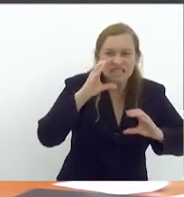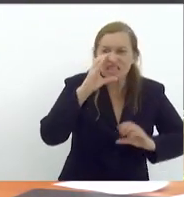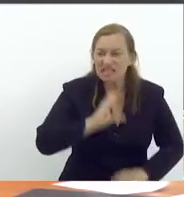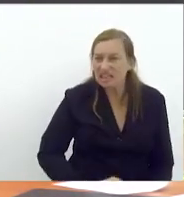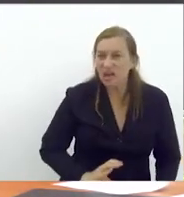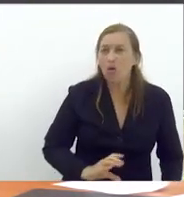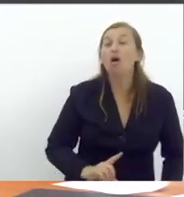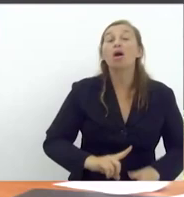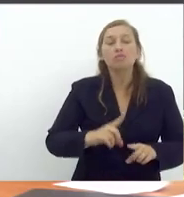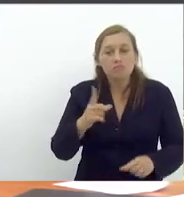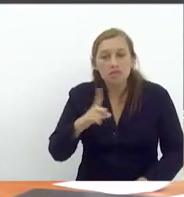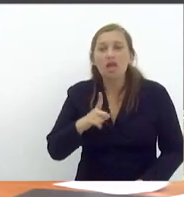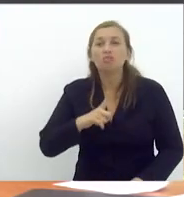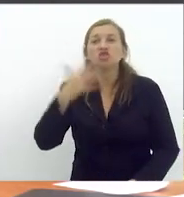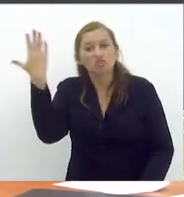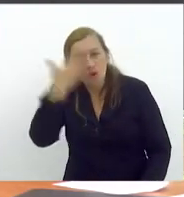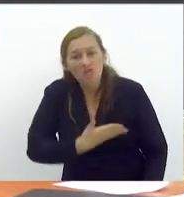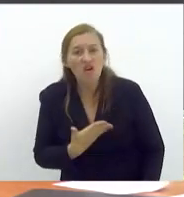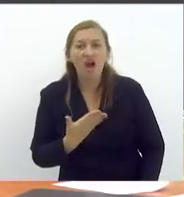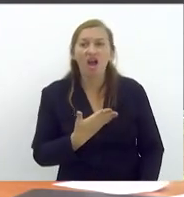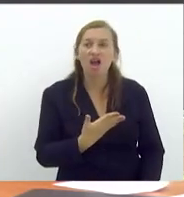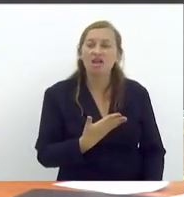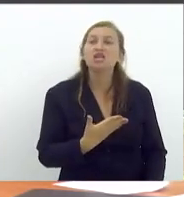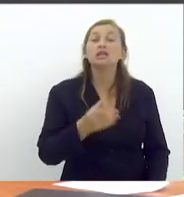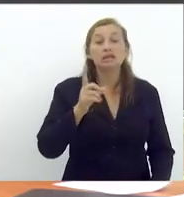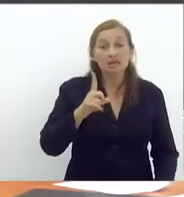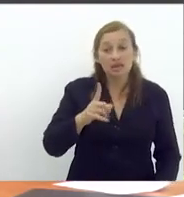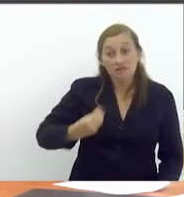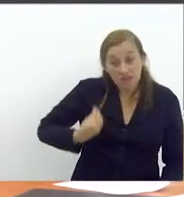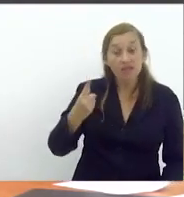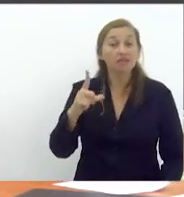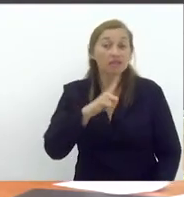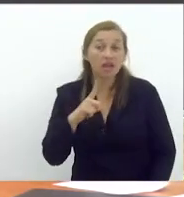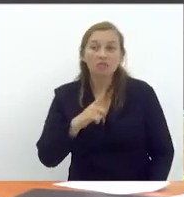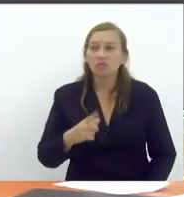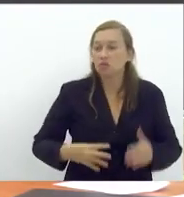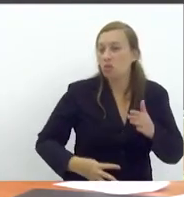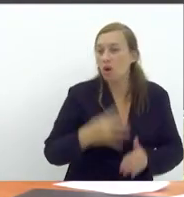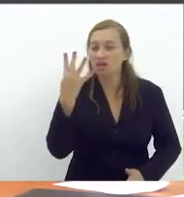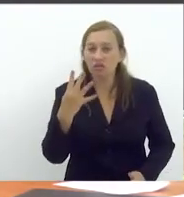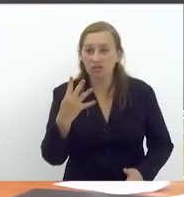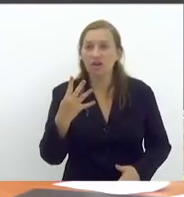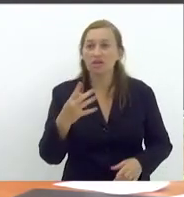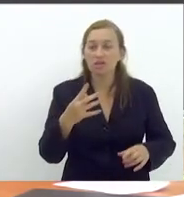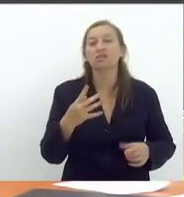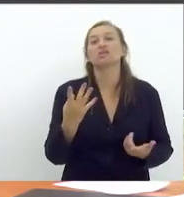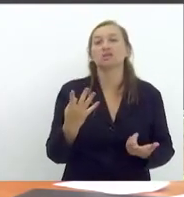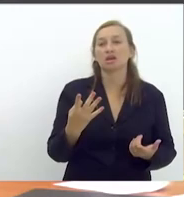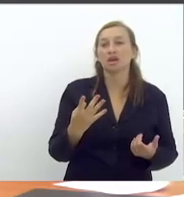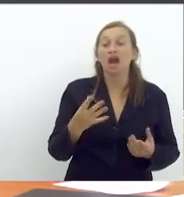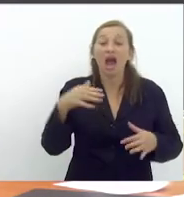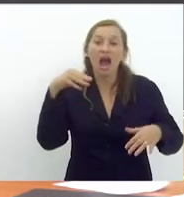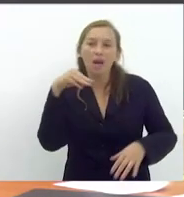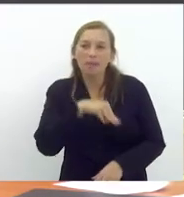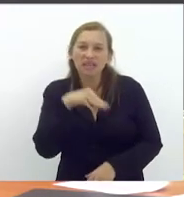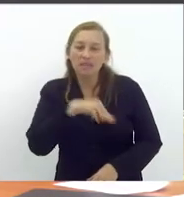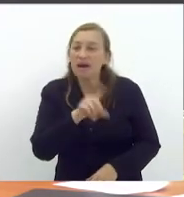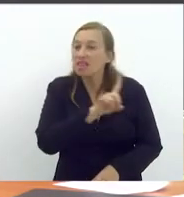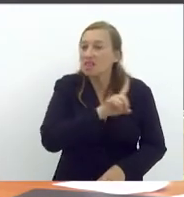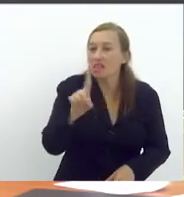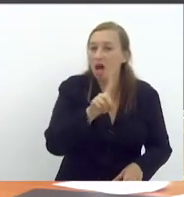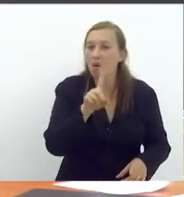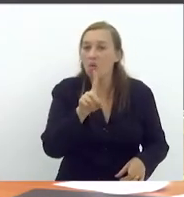temos que provar que existimos quatro vezes ao cubo quadrado a matemática não